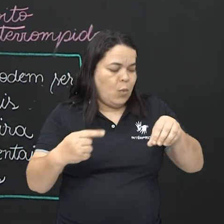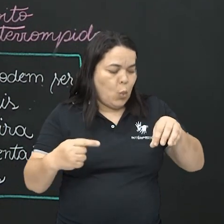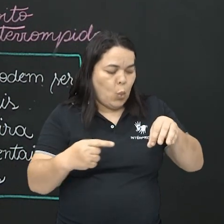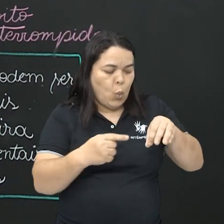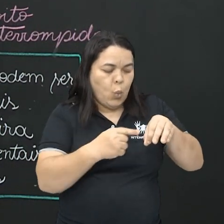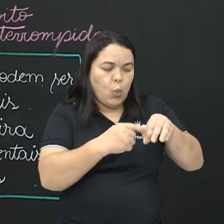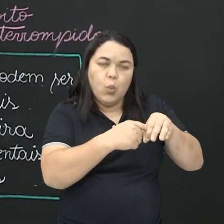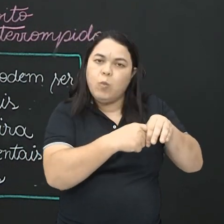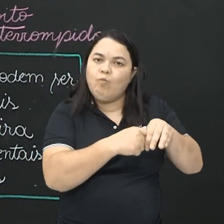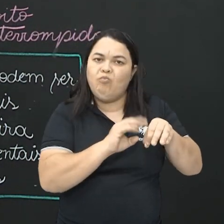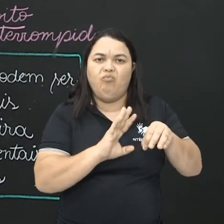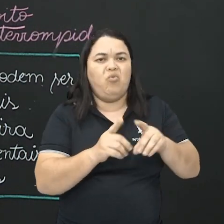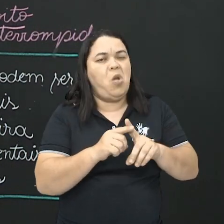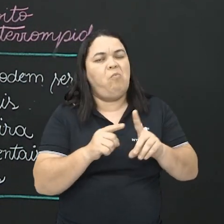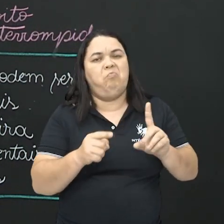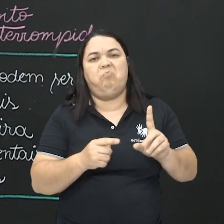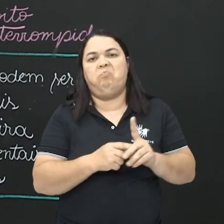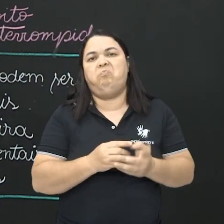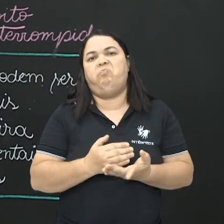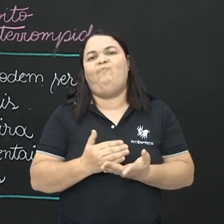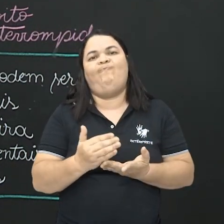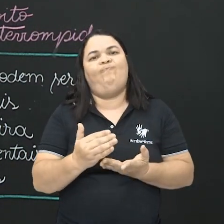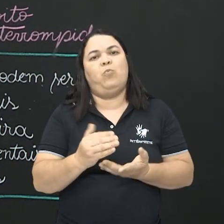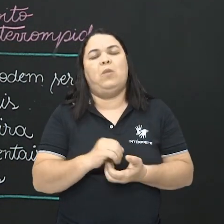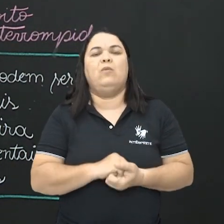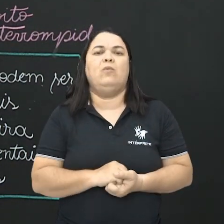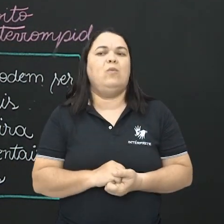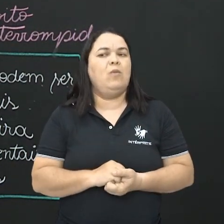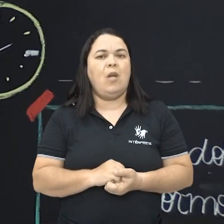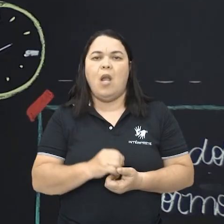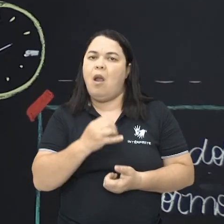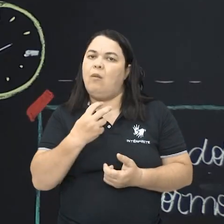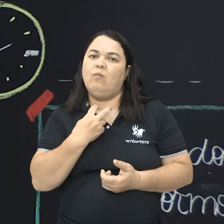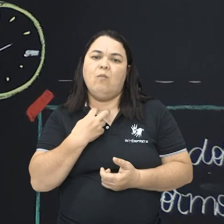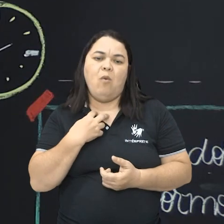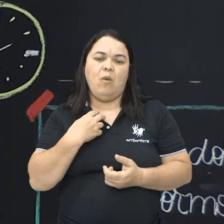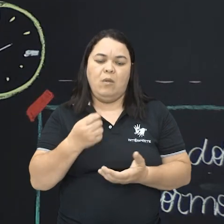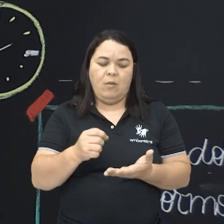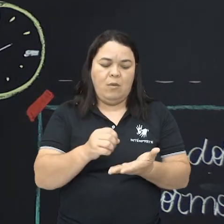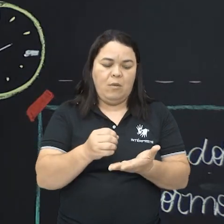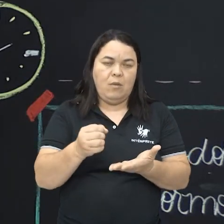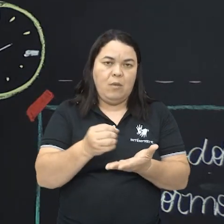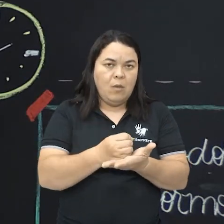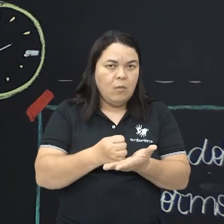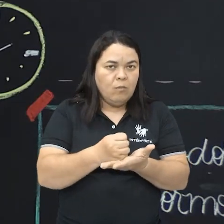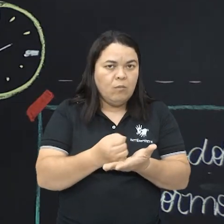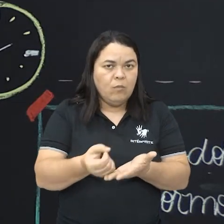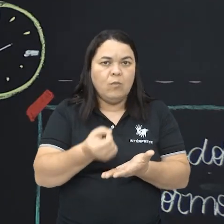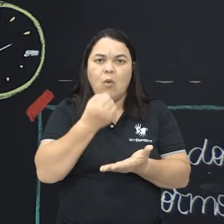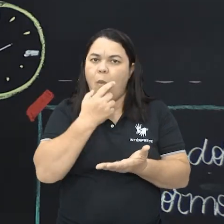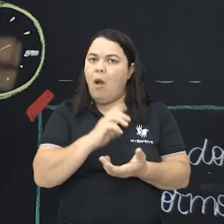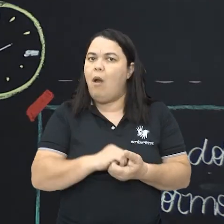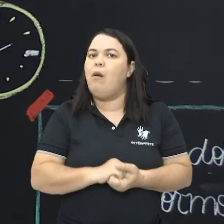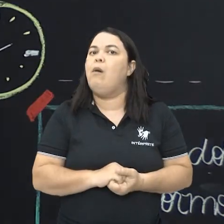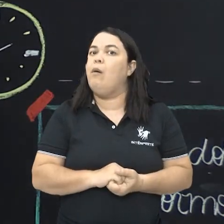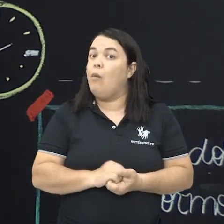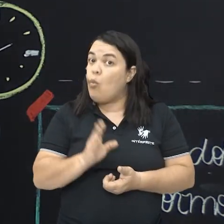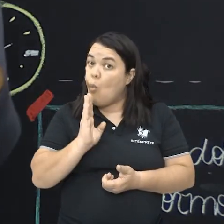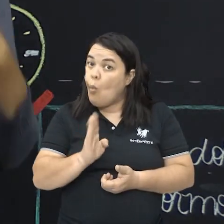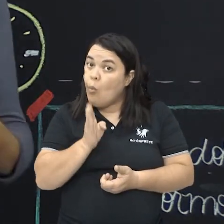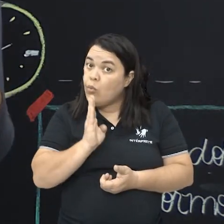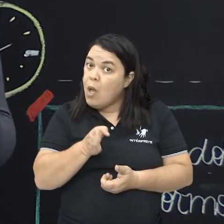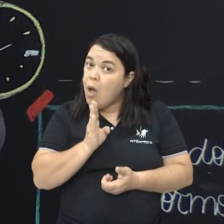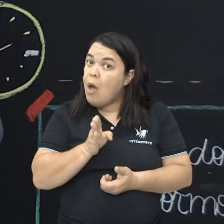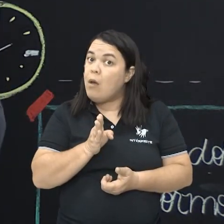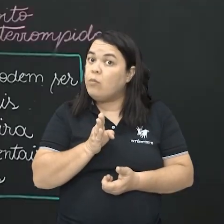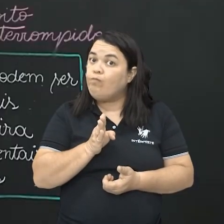gravidez, então, deu-se o início, não vai ser mais interrompida. Vale aí o alerta a respeito da chamada